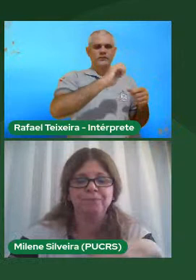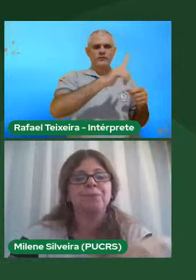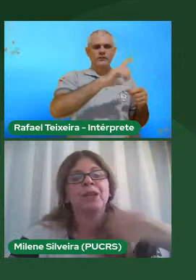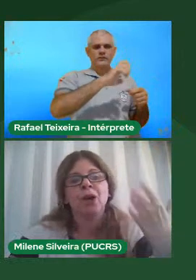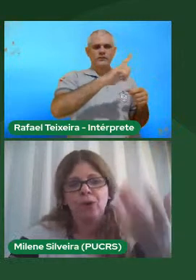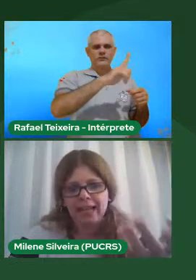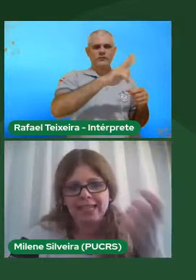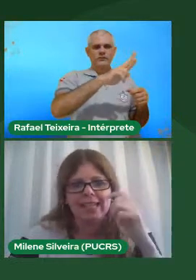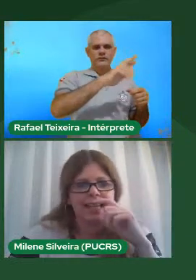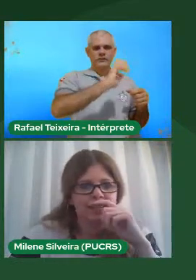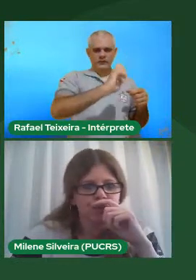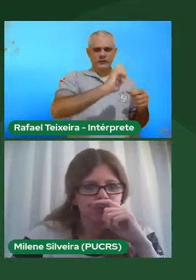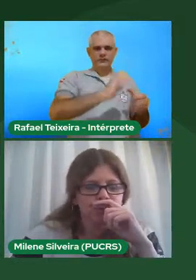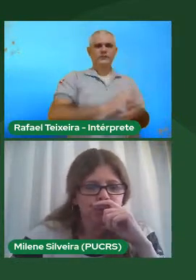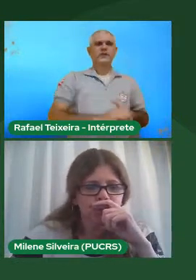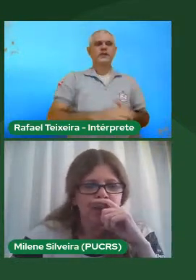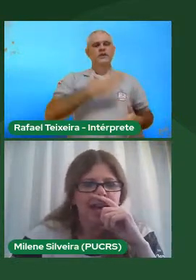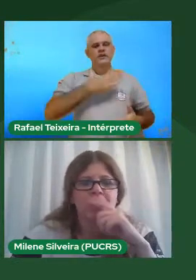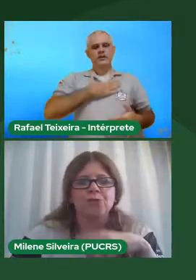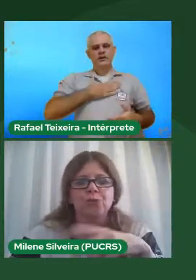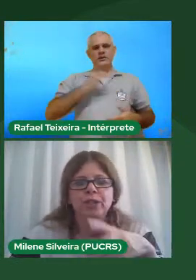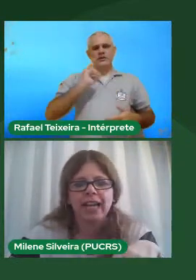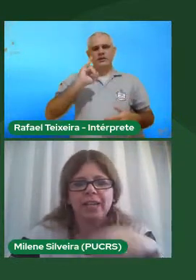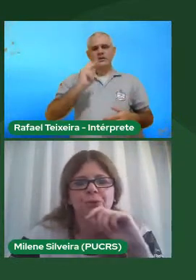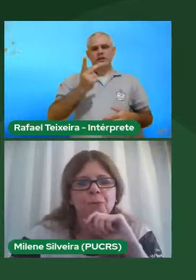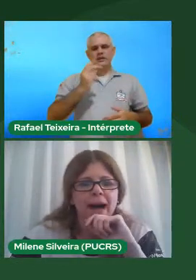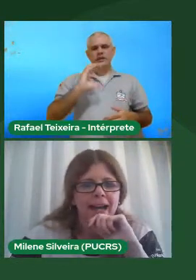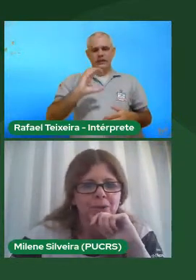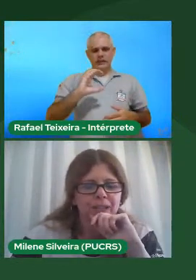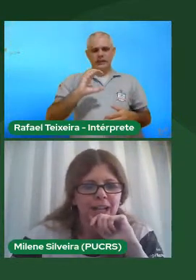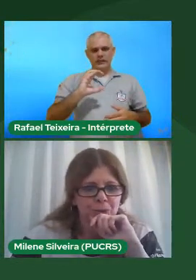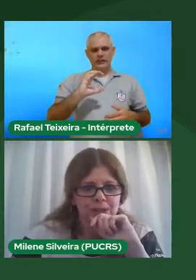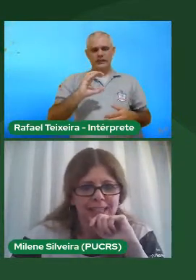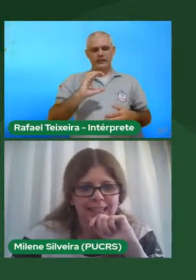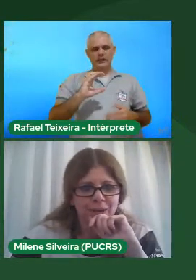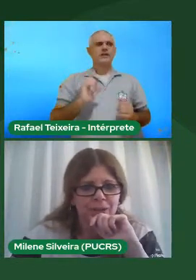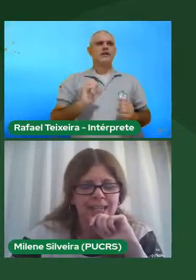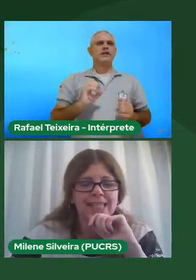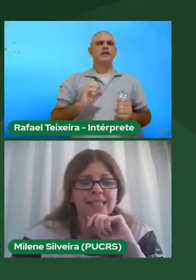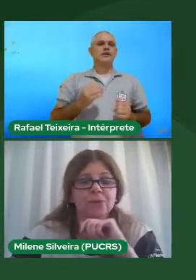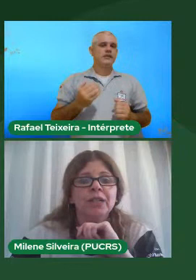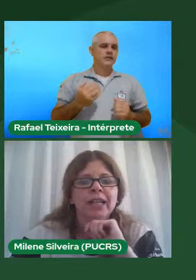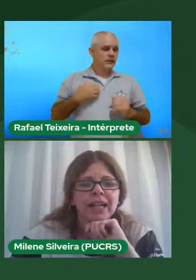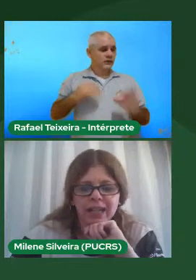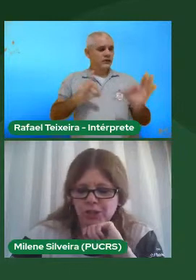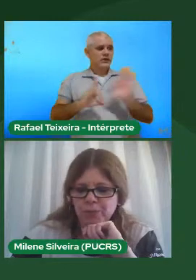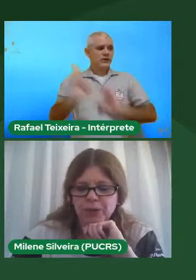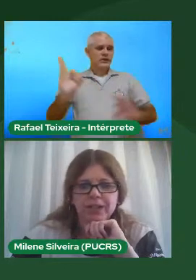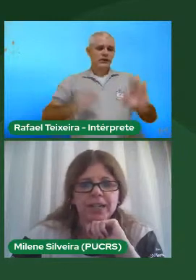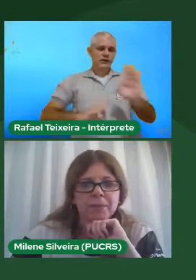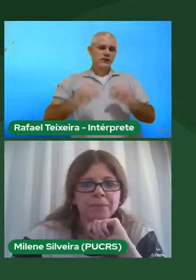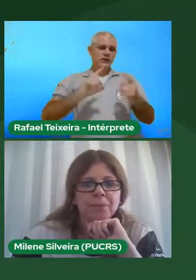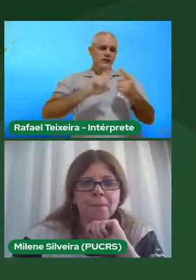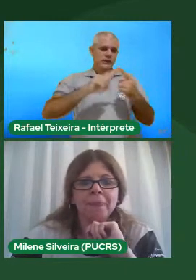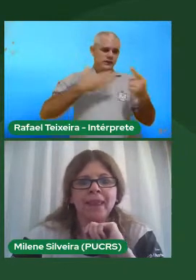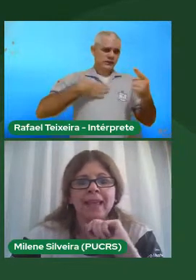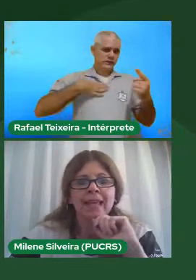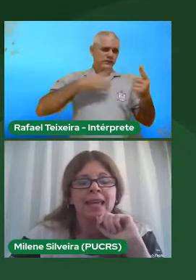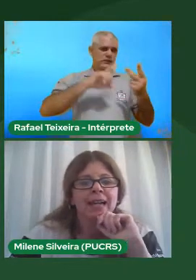IHC. Organizei ele junto com a Júnia e com o Marco e a Lúcia na coordenação de